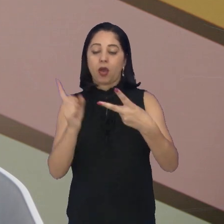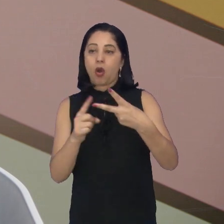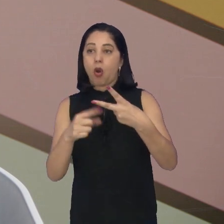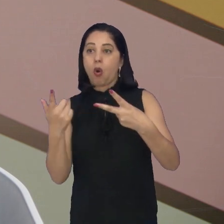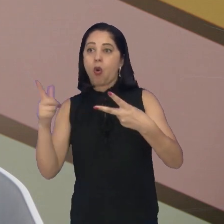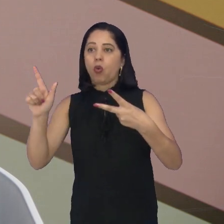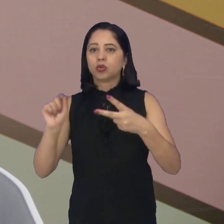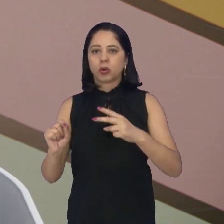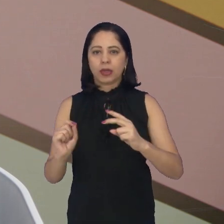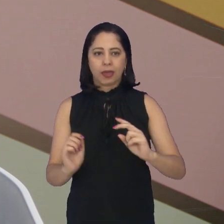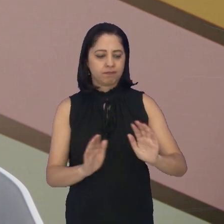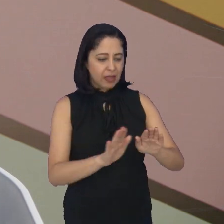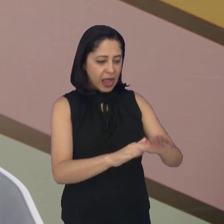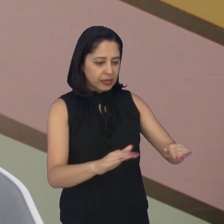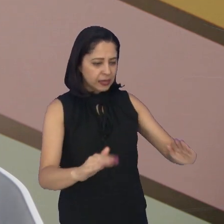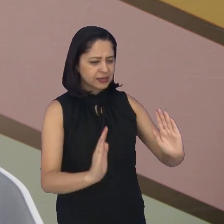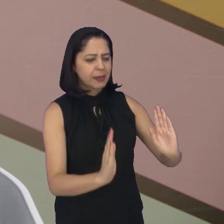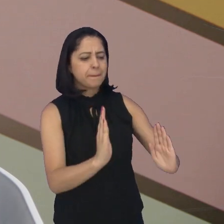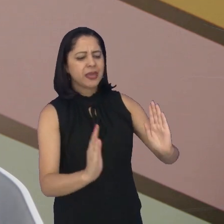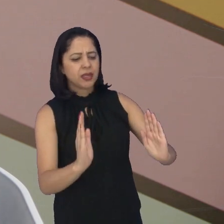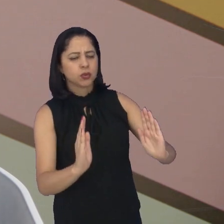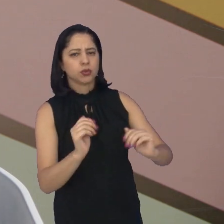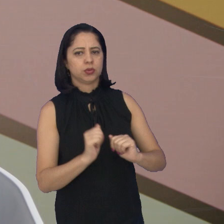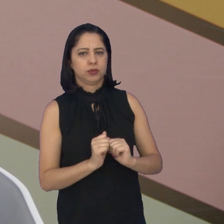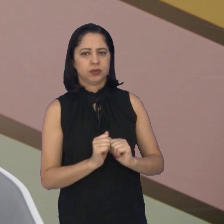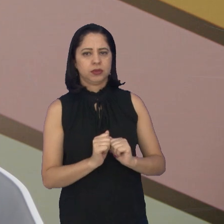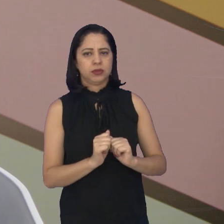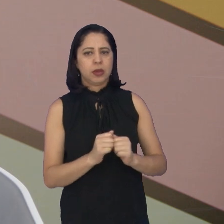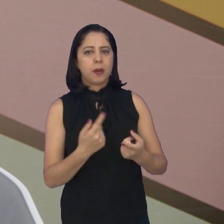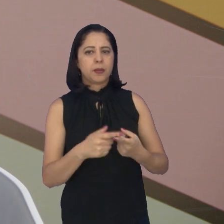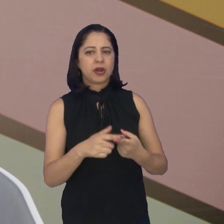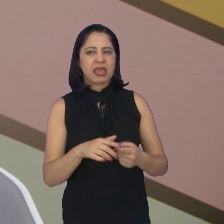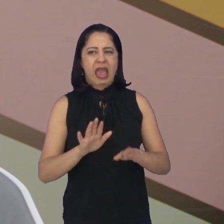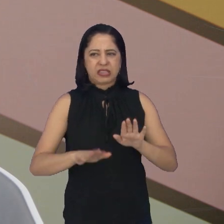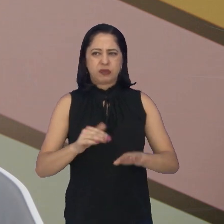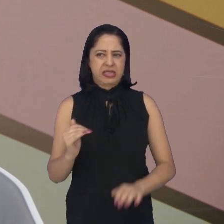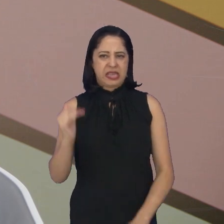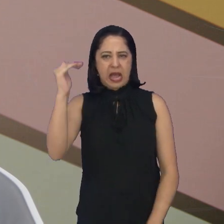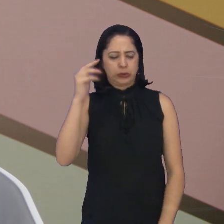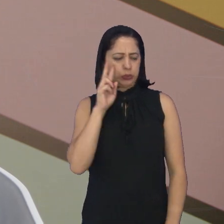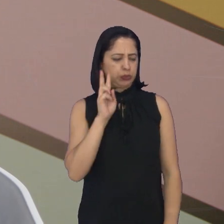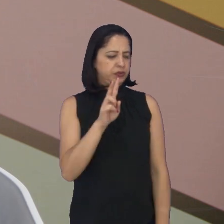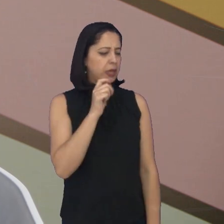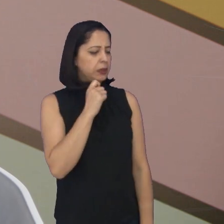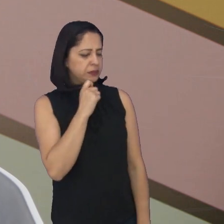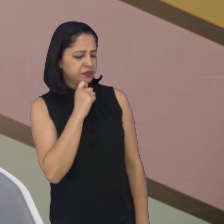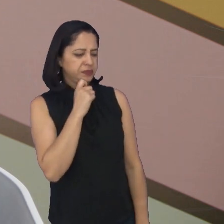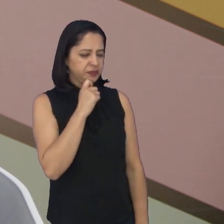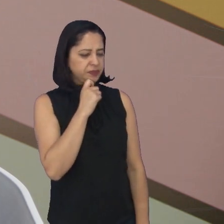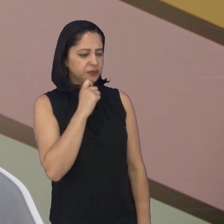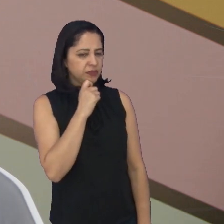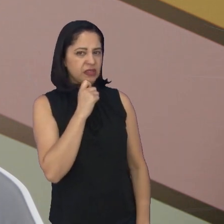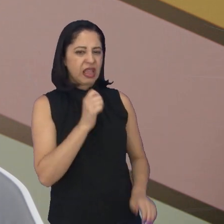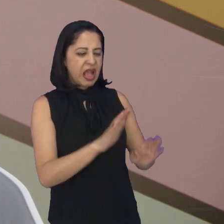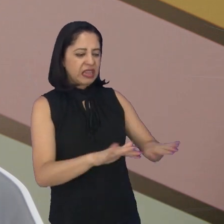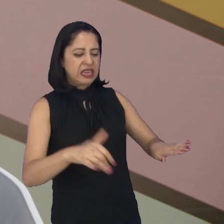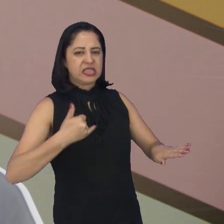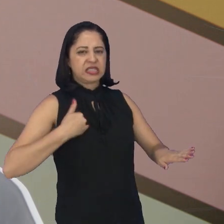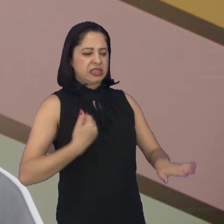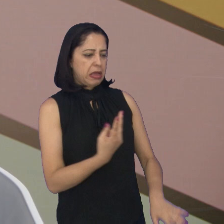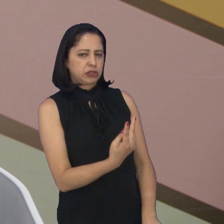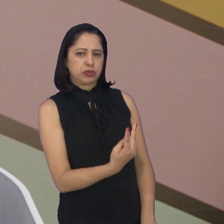da infância e entender o que se esperar dela. Porque a gente tem um olhar muito adultista, né? A gente olha para uma criança de 2